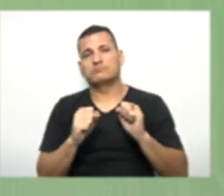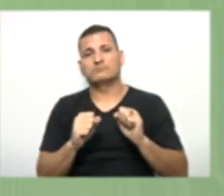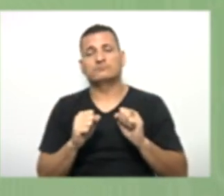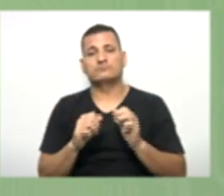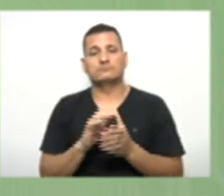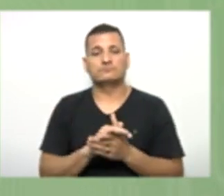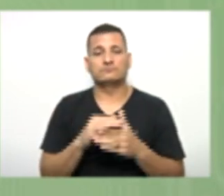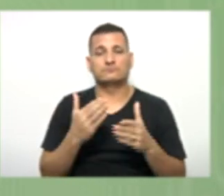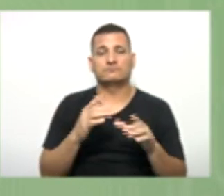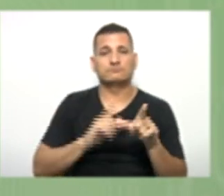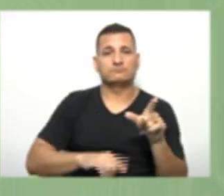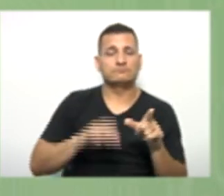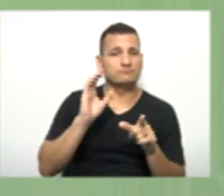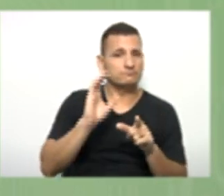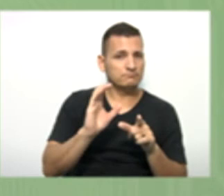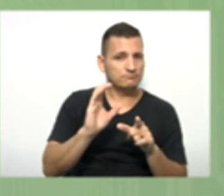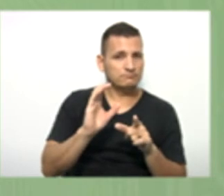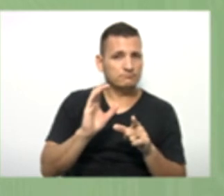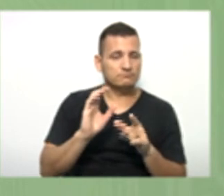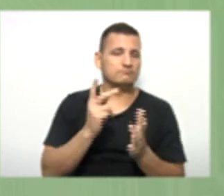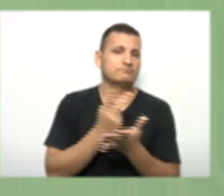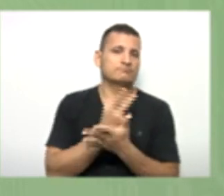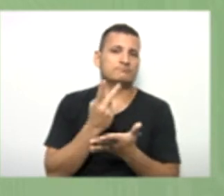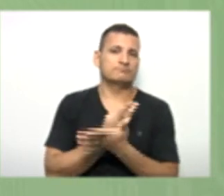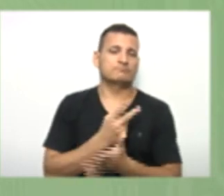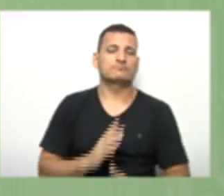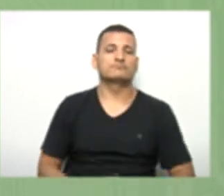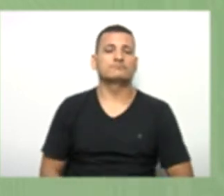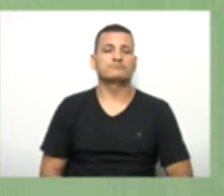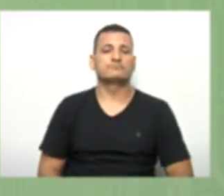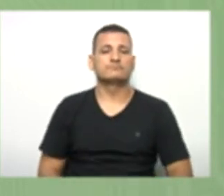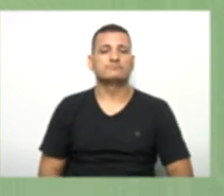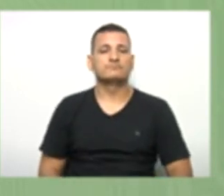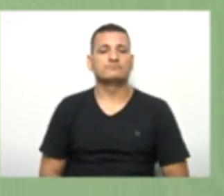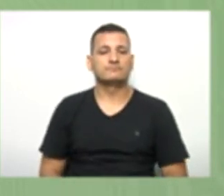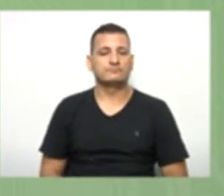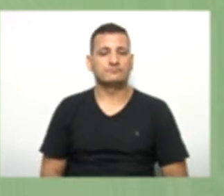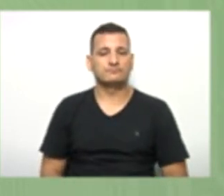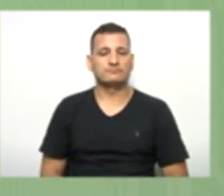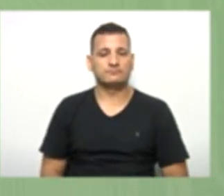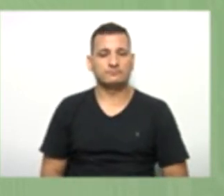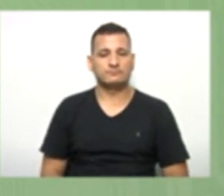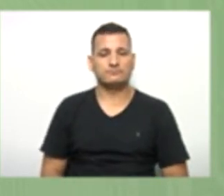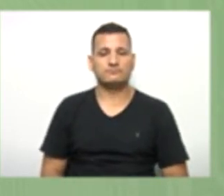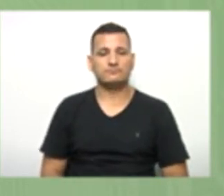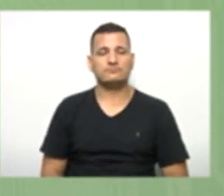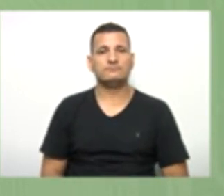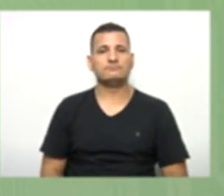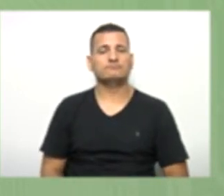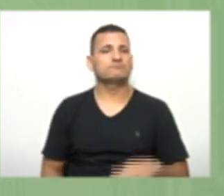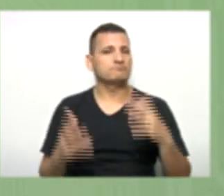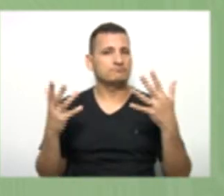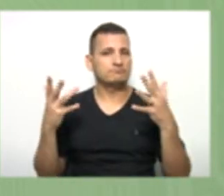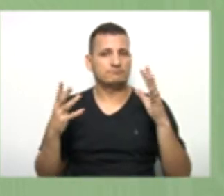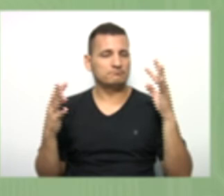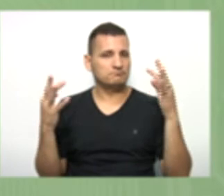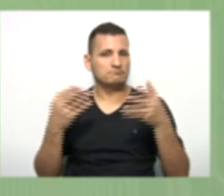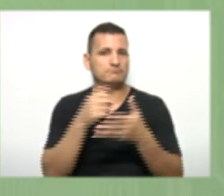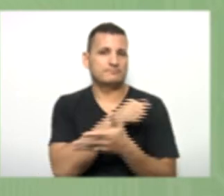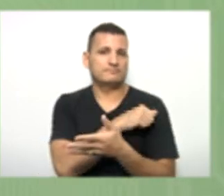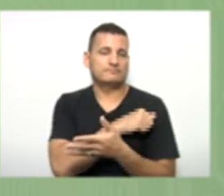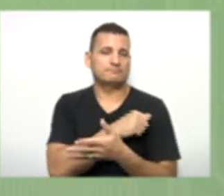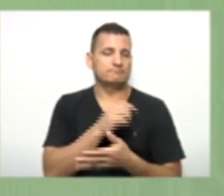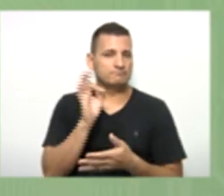a letra C, ela está errada. Parabéns, todos os nossos alunos acertaram. Ninguém disse